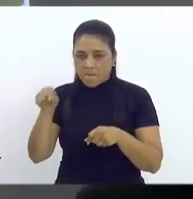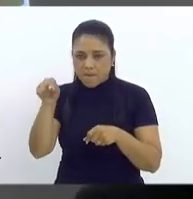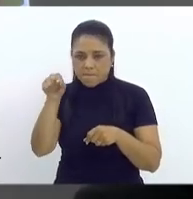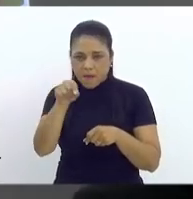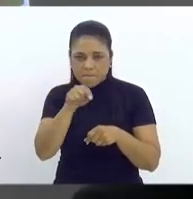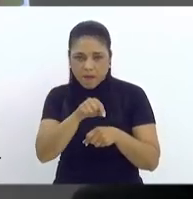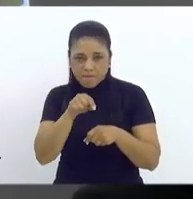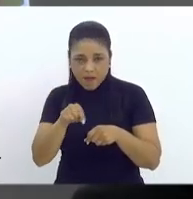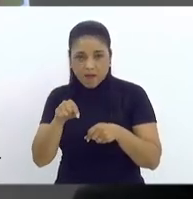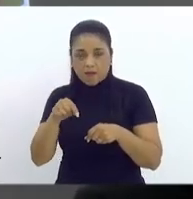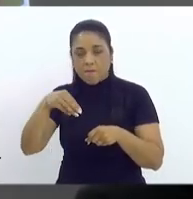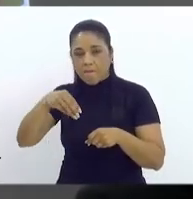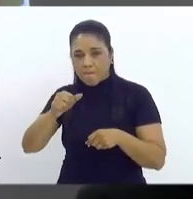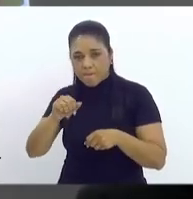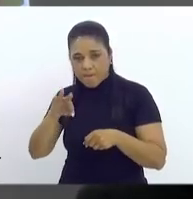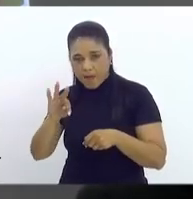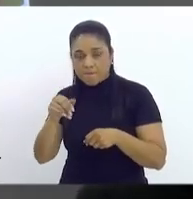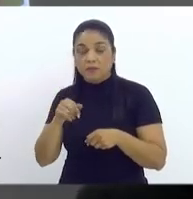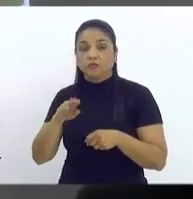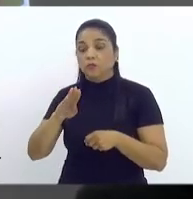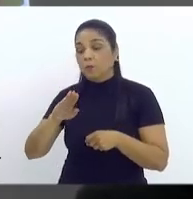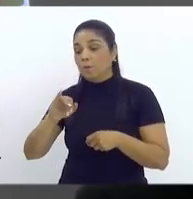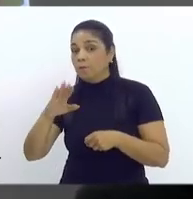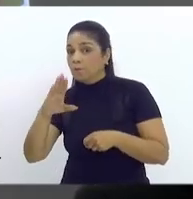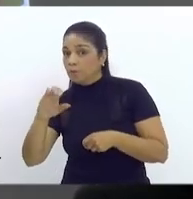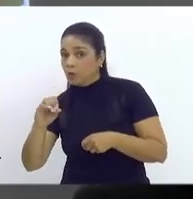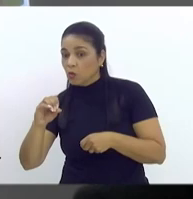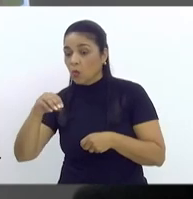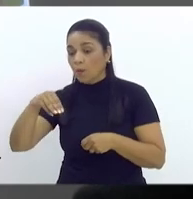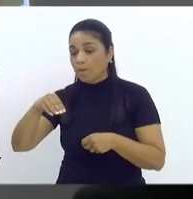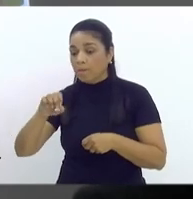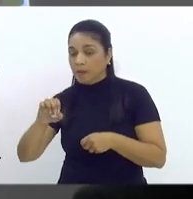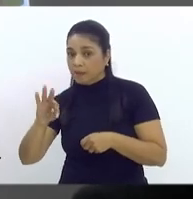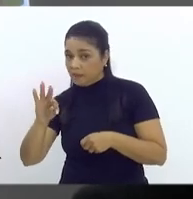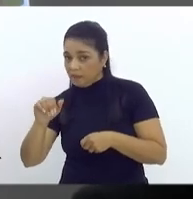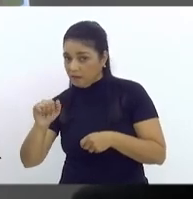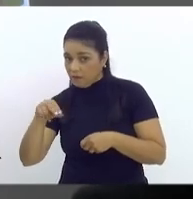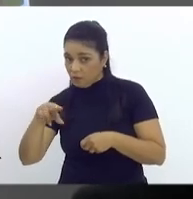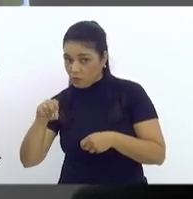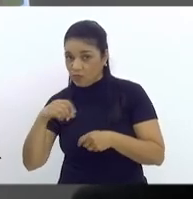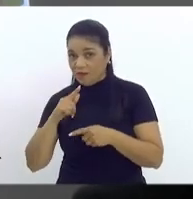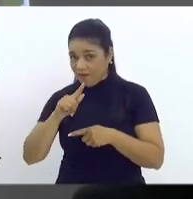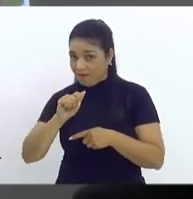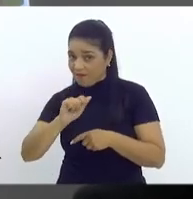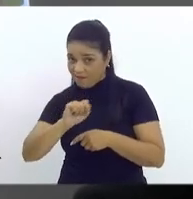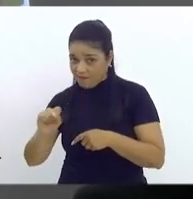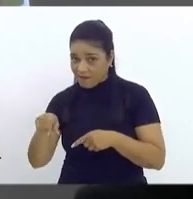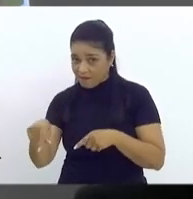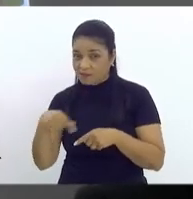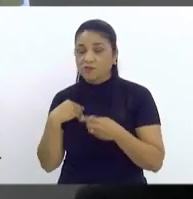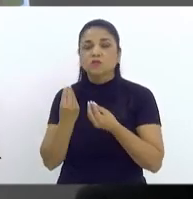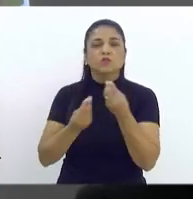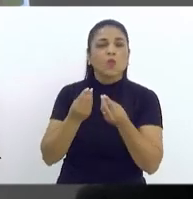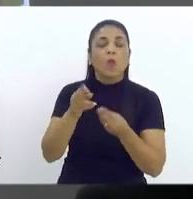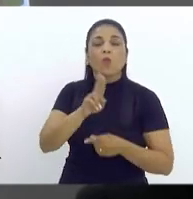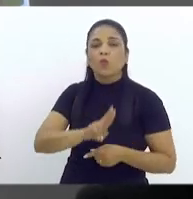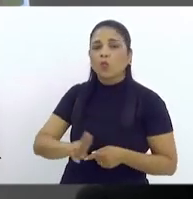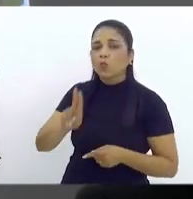a geração de biometano. Então, há várias formas que a gente pode utilizar nisso nas redes de